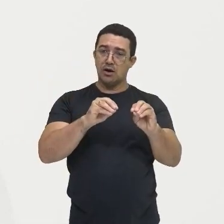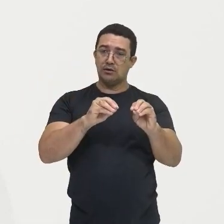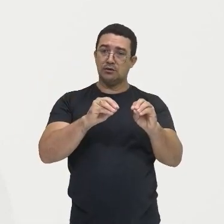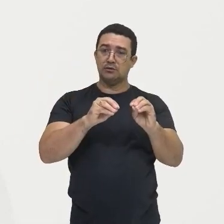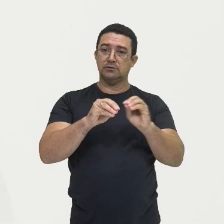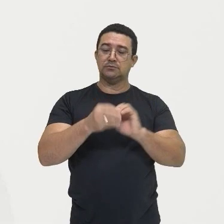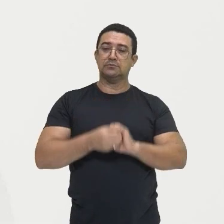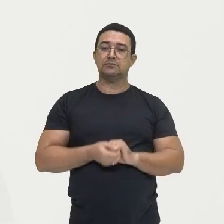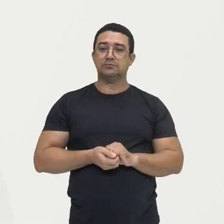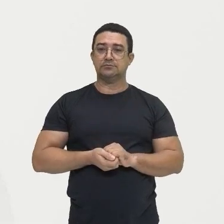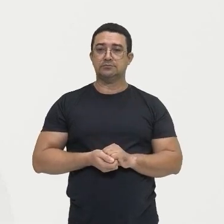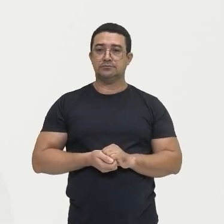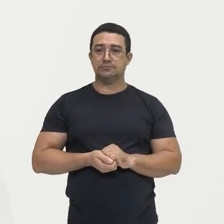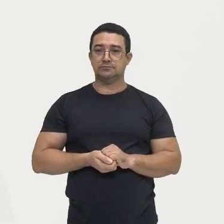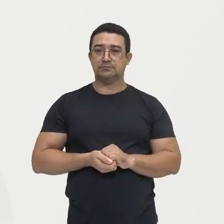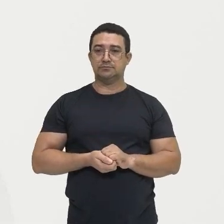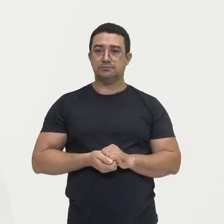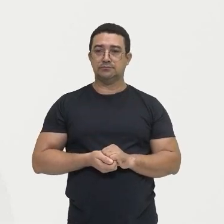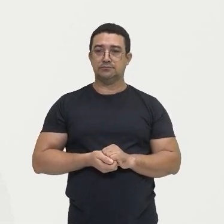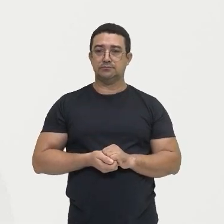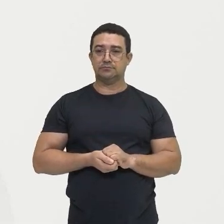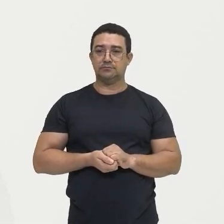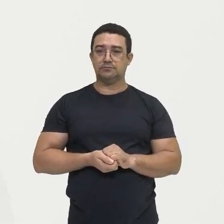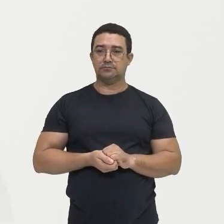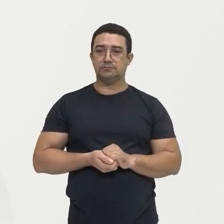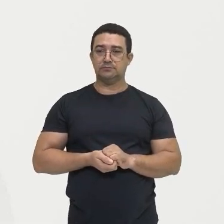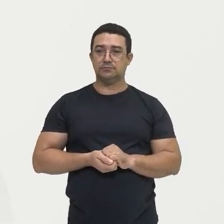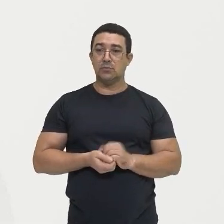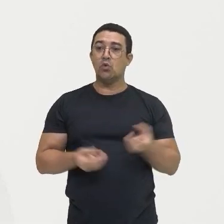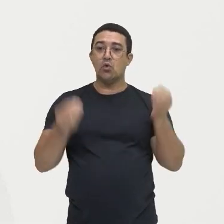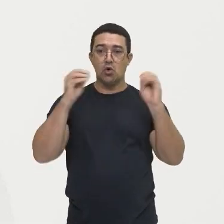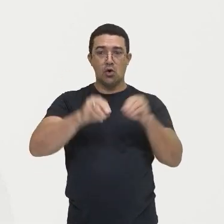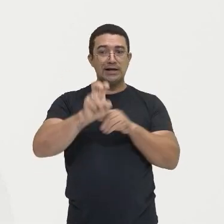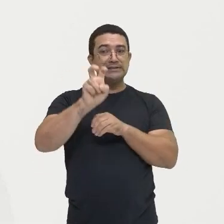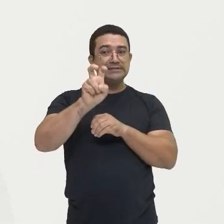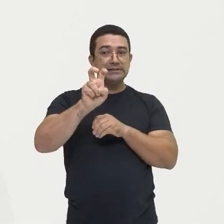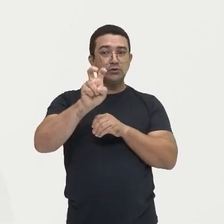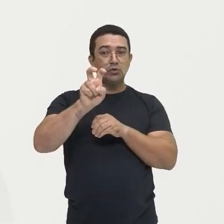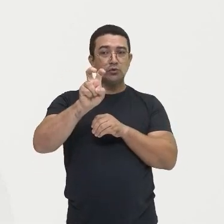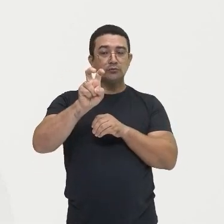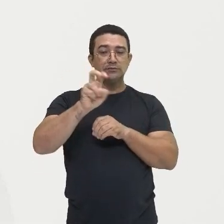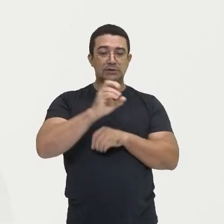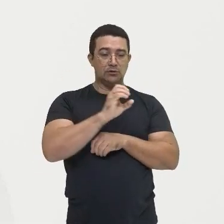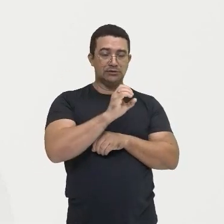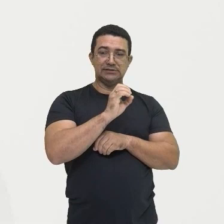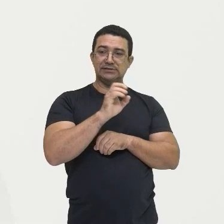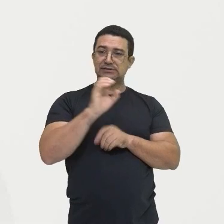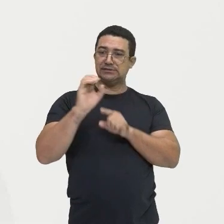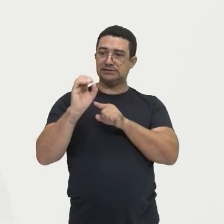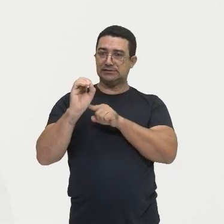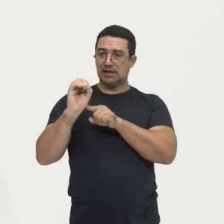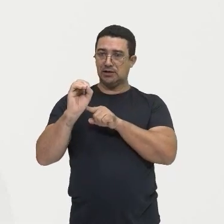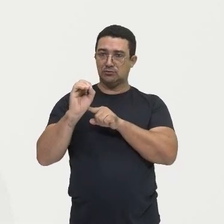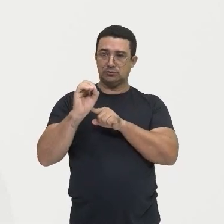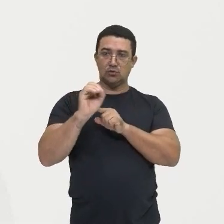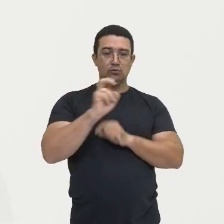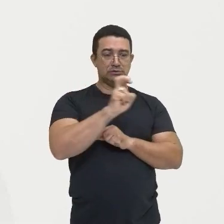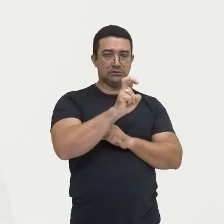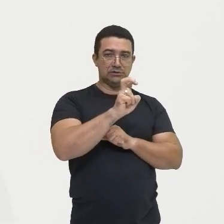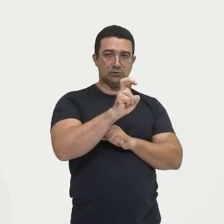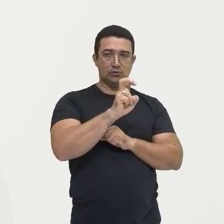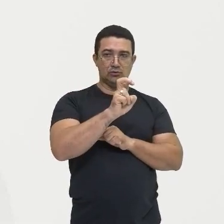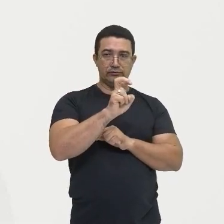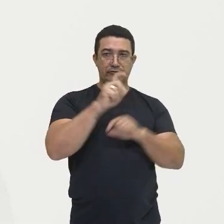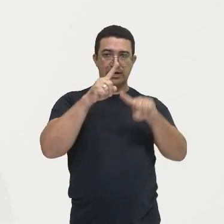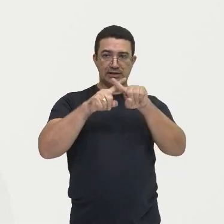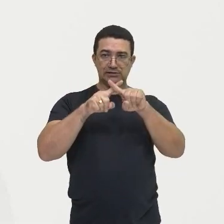1, 2, 3, 4, 5. 5 zeros, tá bom? Então, eu coloco 10 e